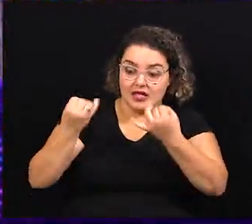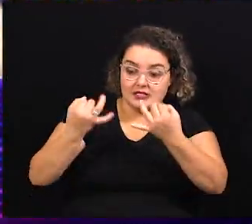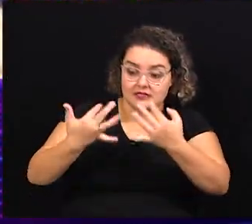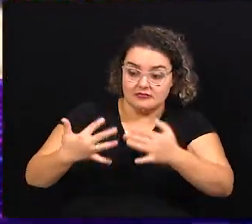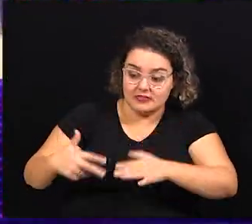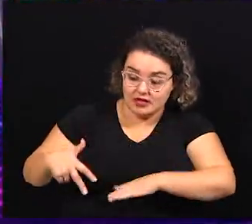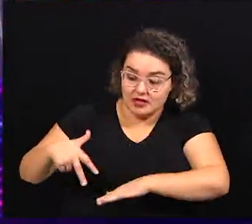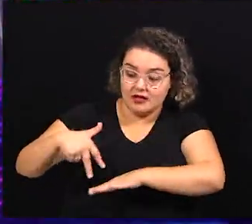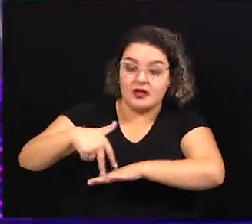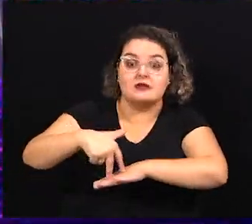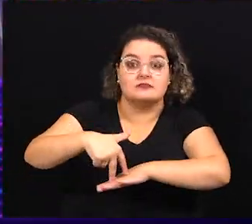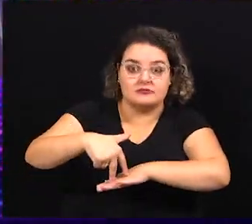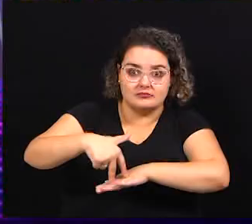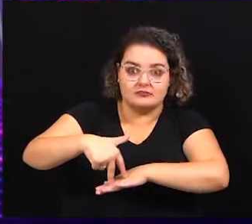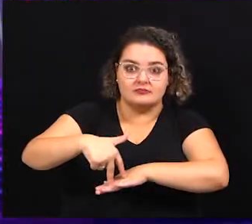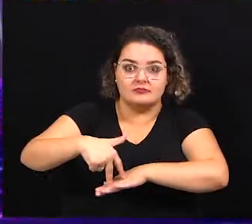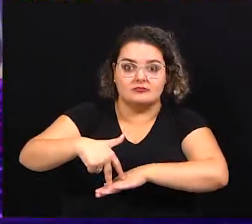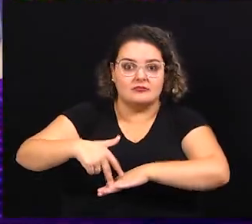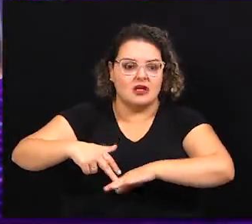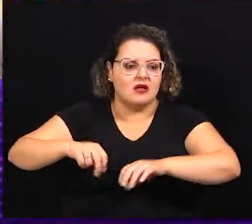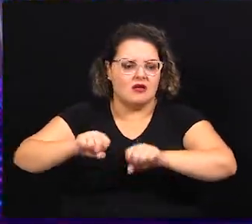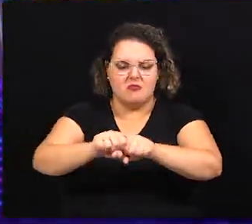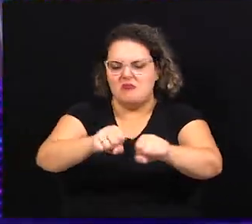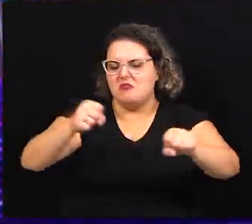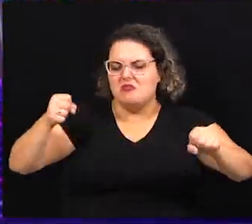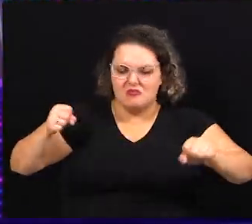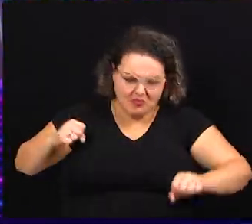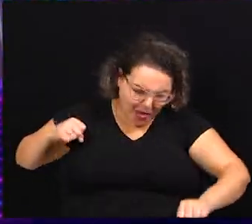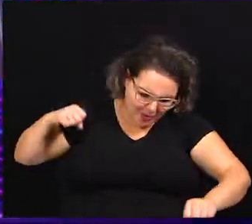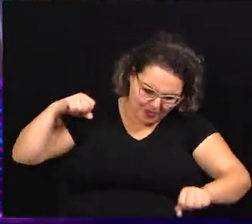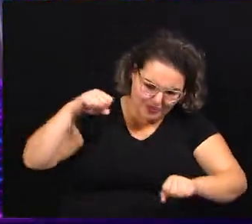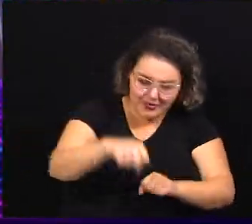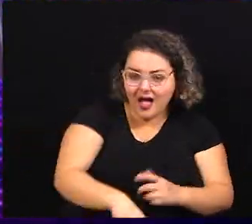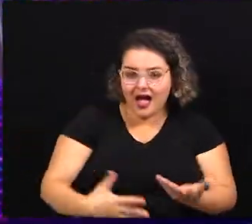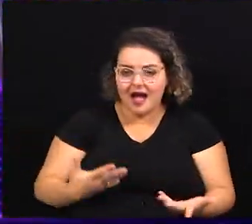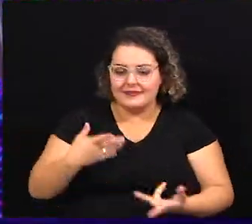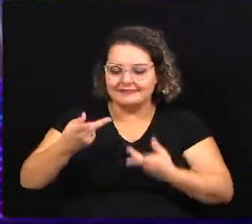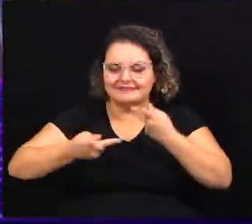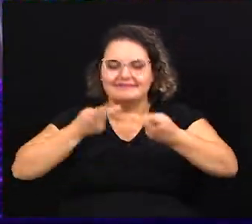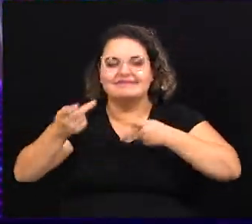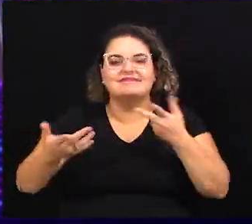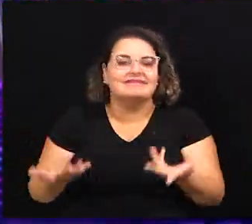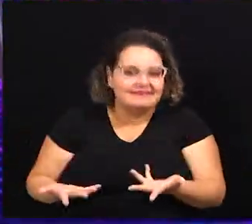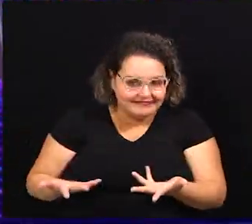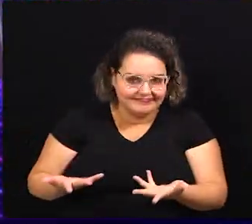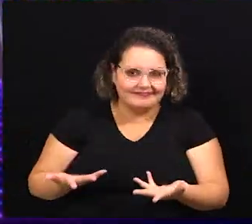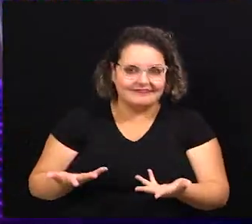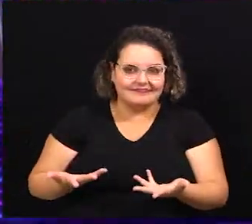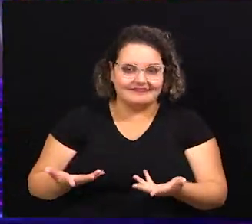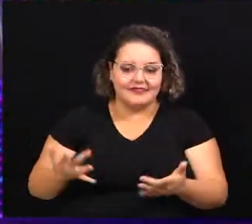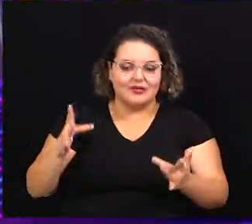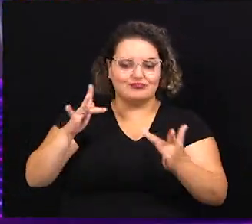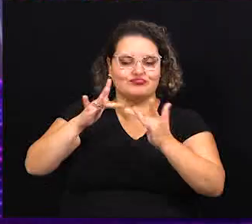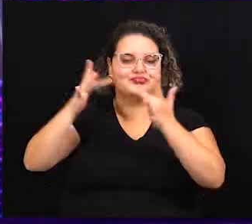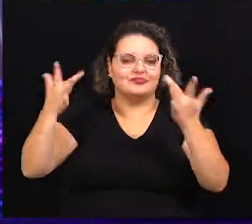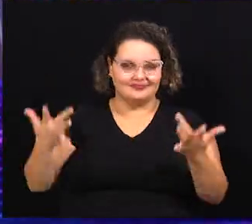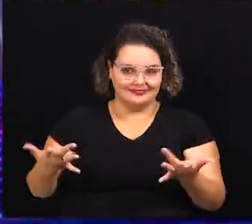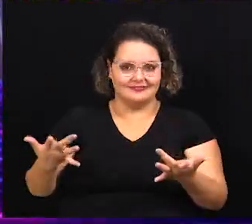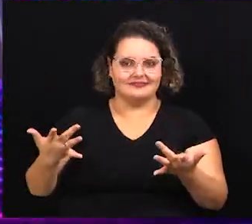introdução do personagem, em que ele quebra a quarta parede e conversa com o leitor, cria uma conexão